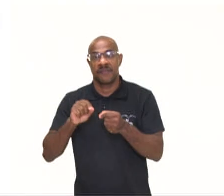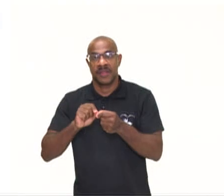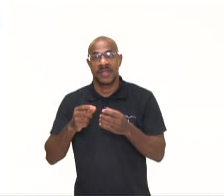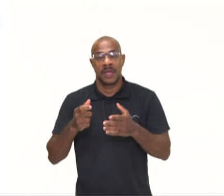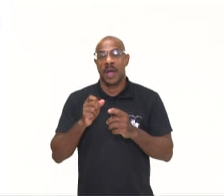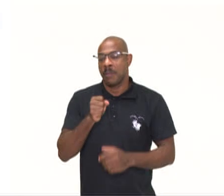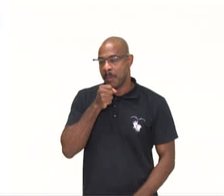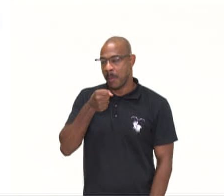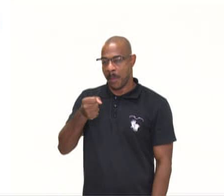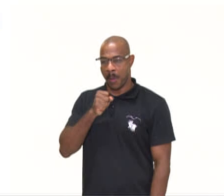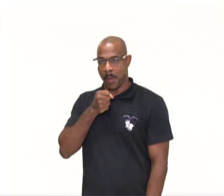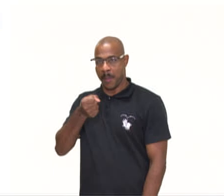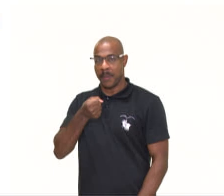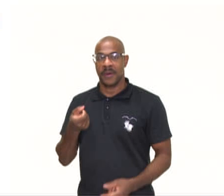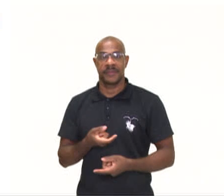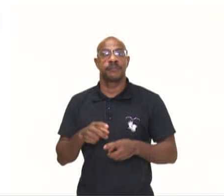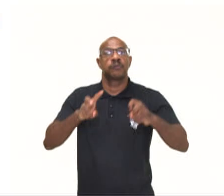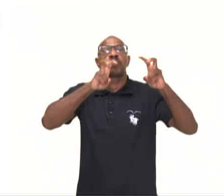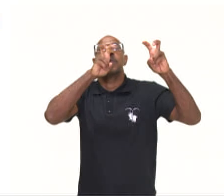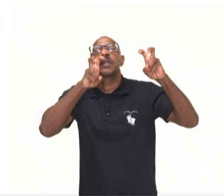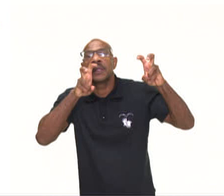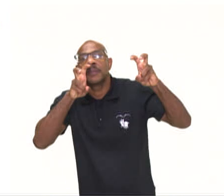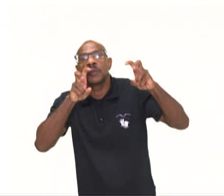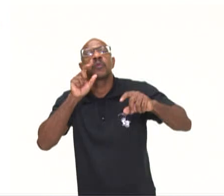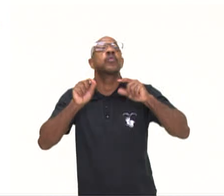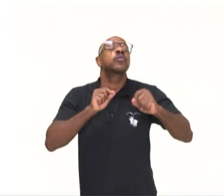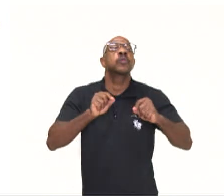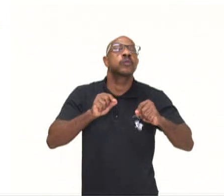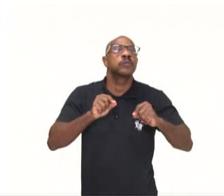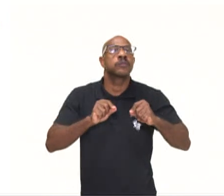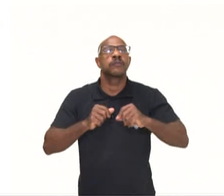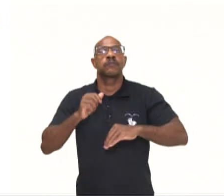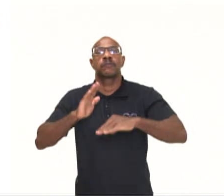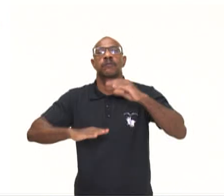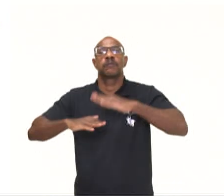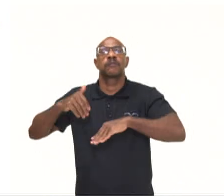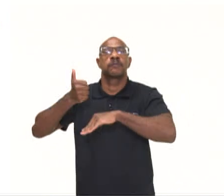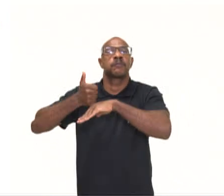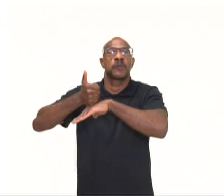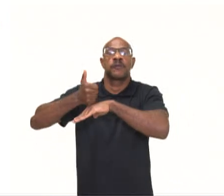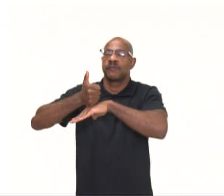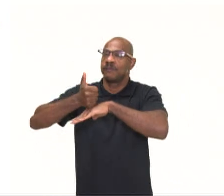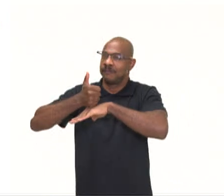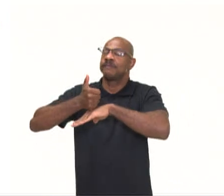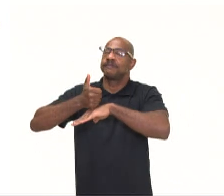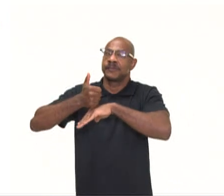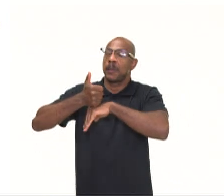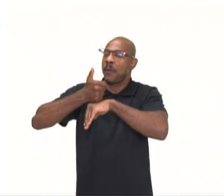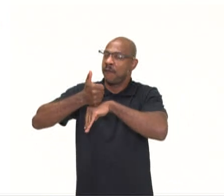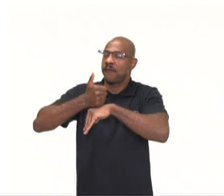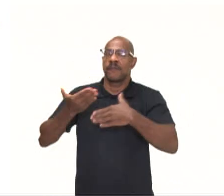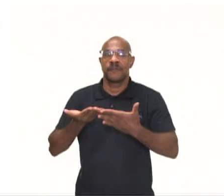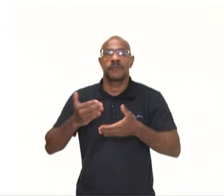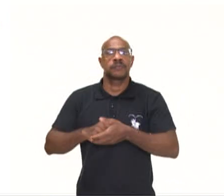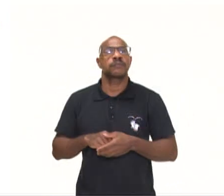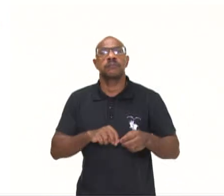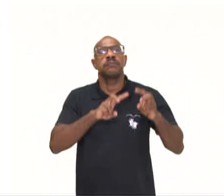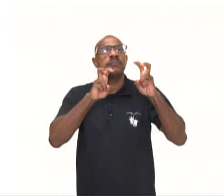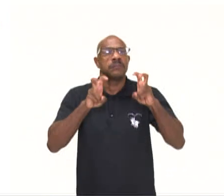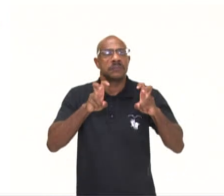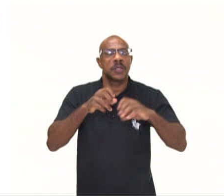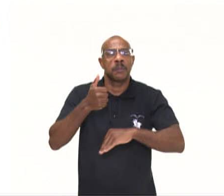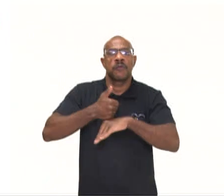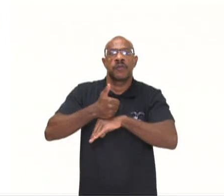de uma entrevista oral o assunto é sobre profissões moçadinha tema